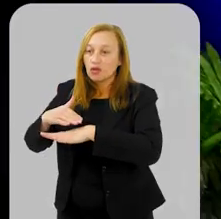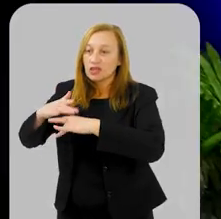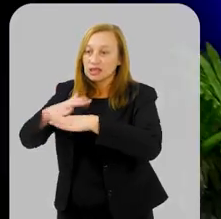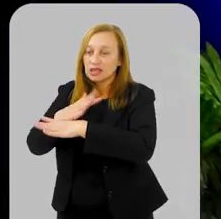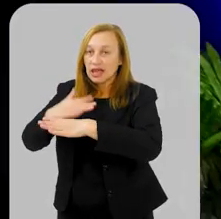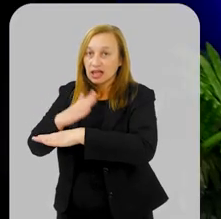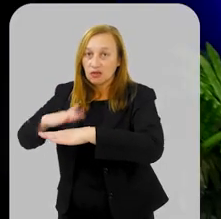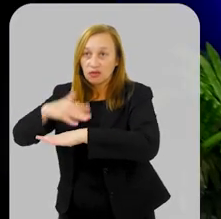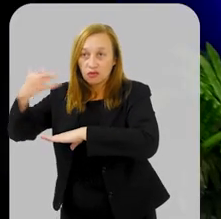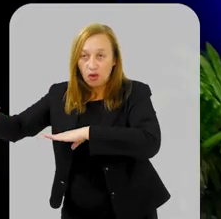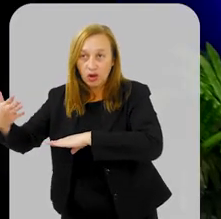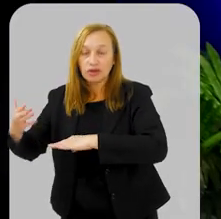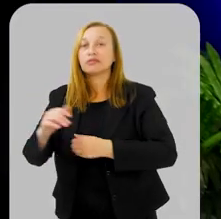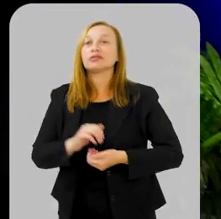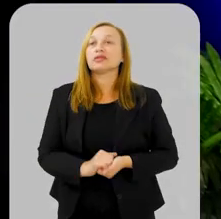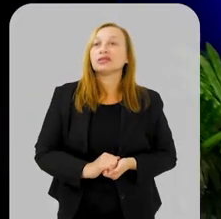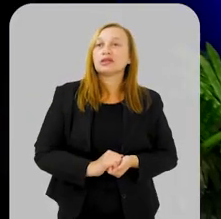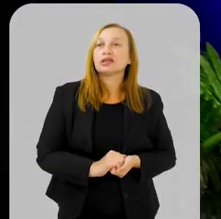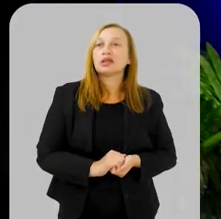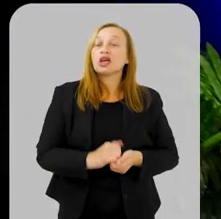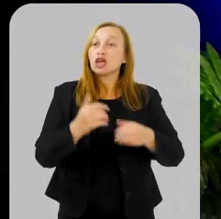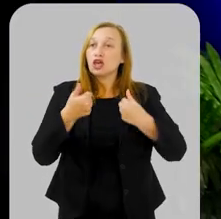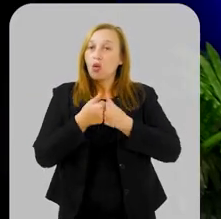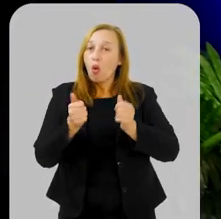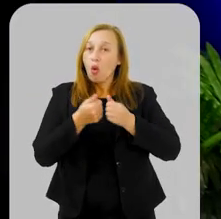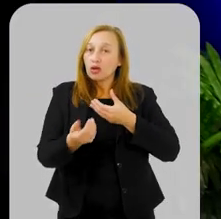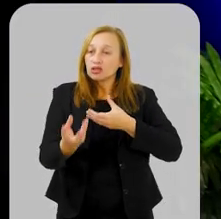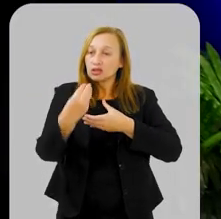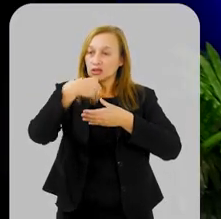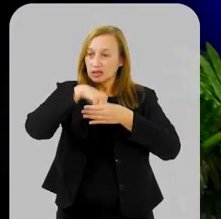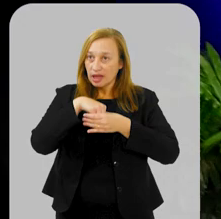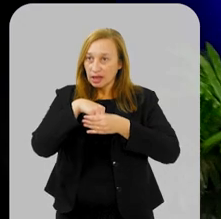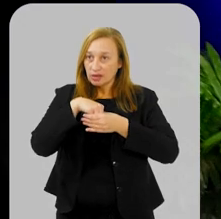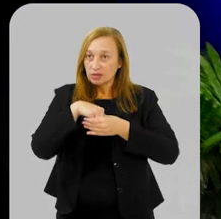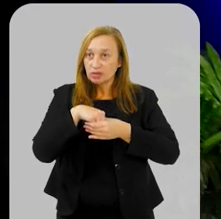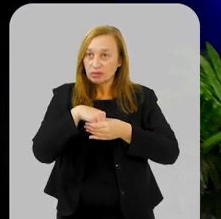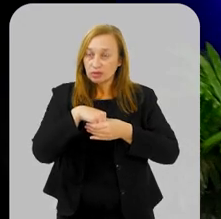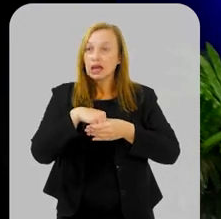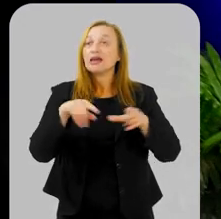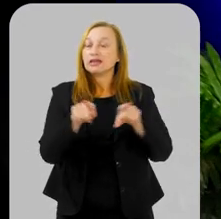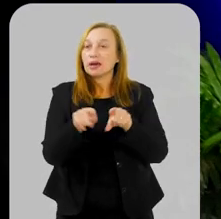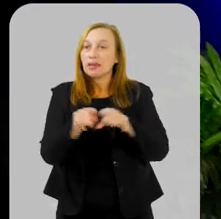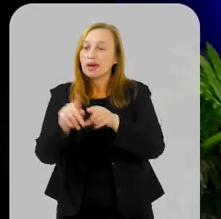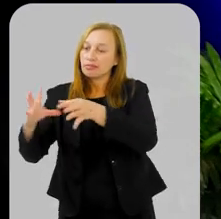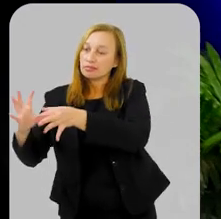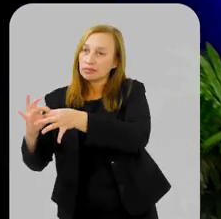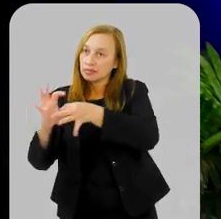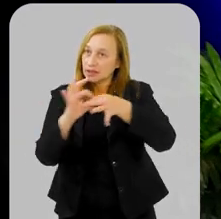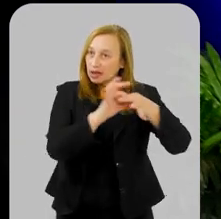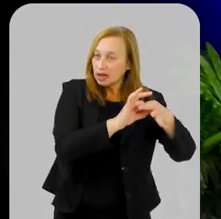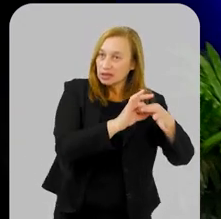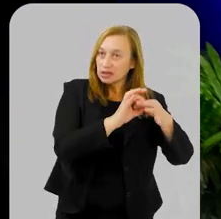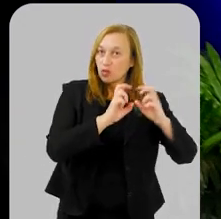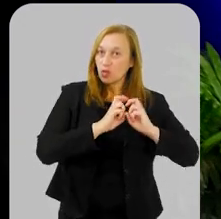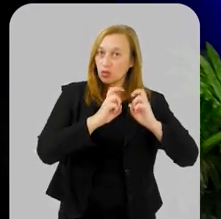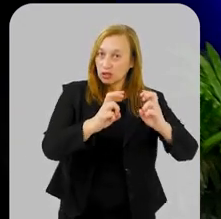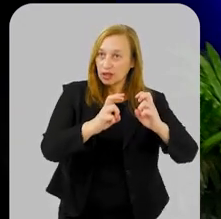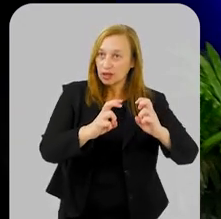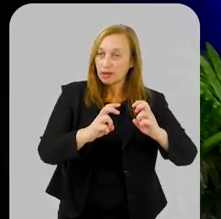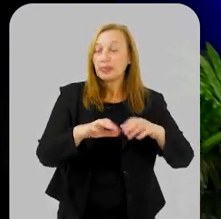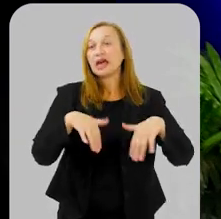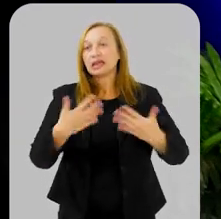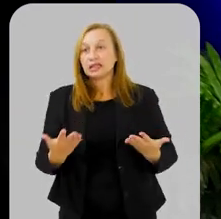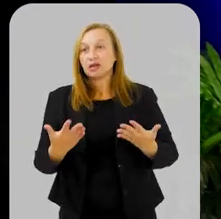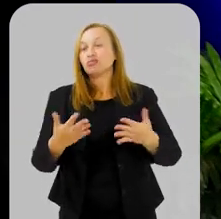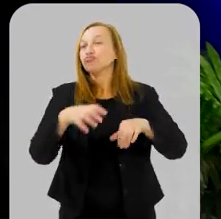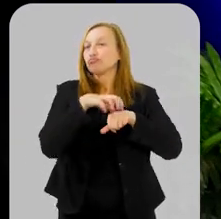interestadual, intermunicipal e também a possibilidade de ter a integração com o trem. Então, só do ponto de vista